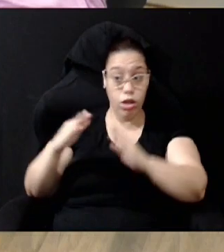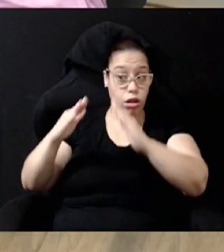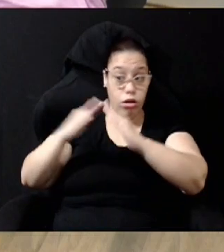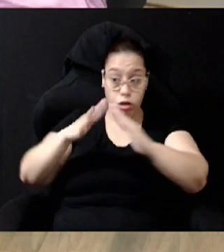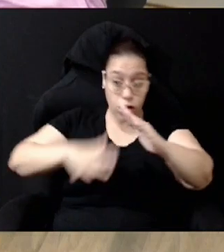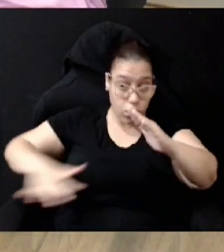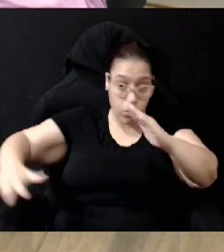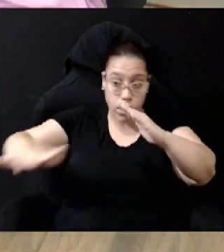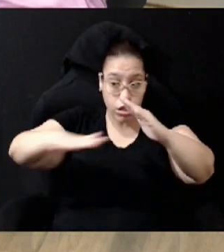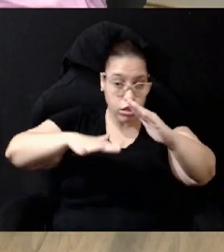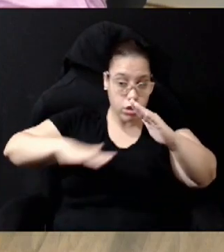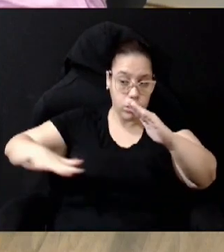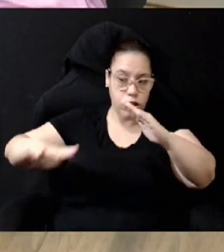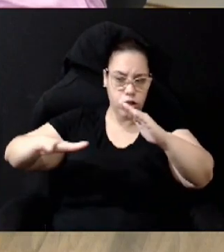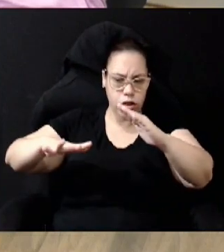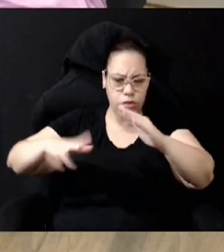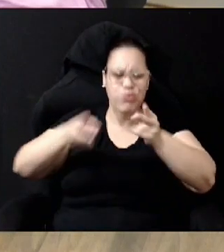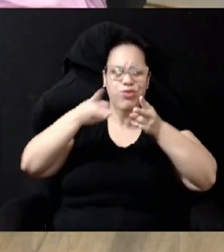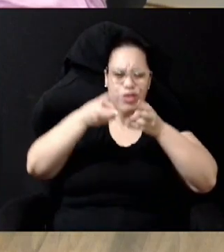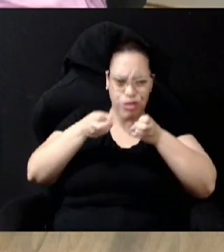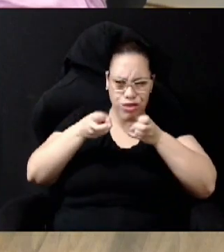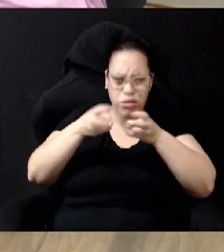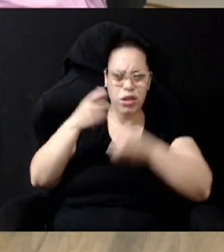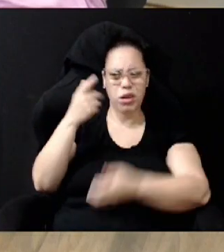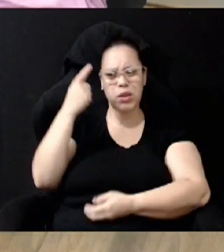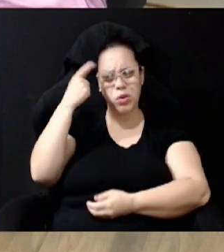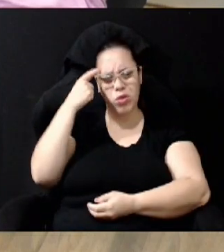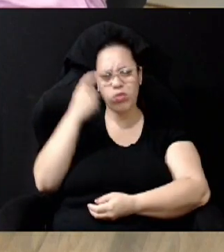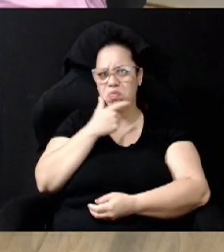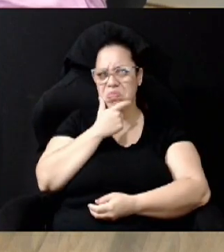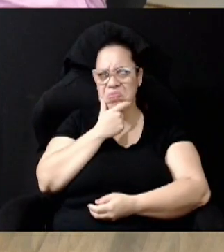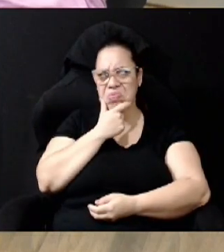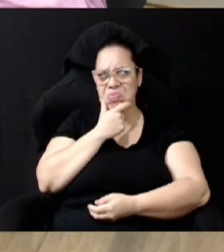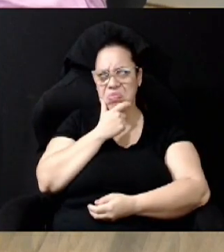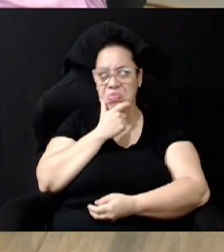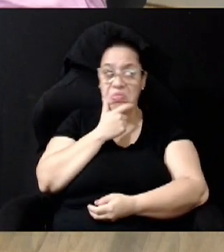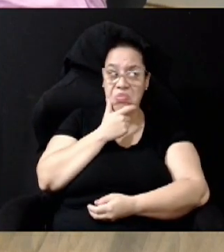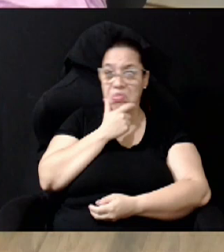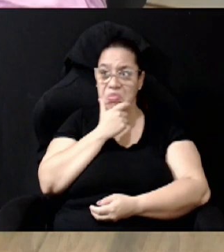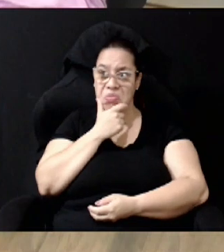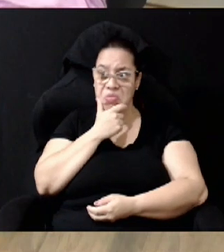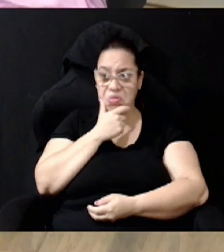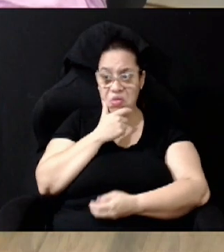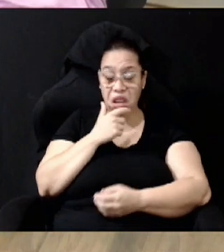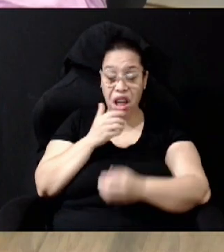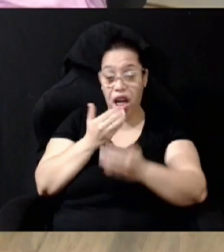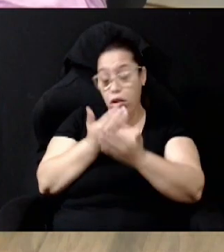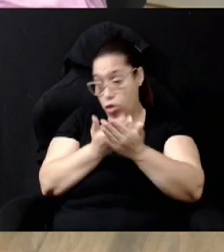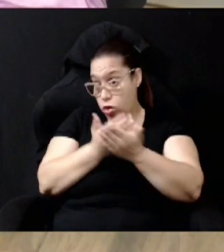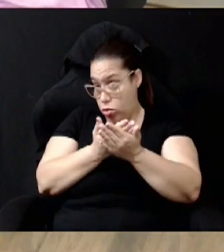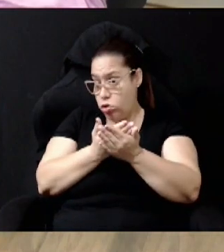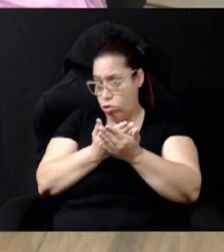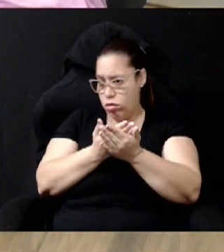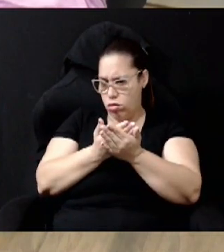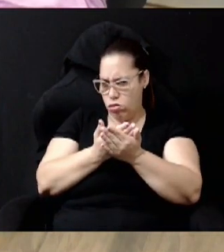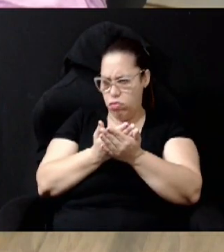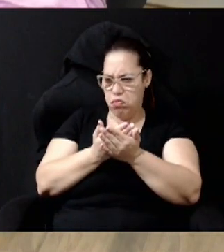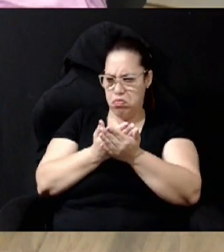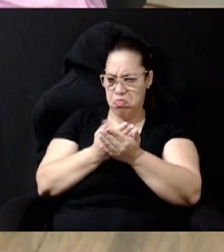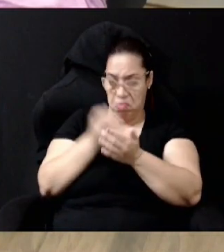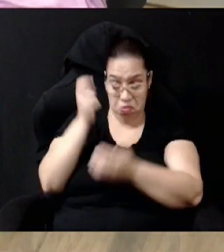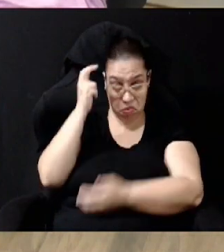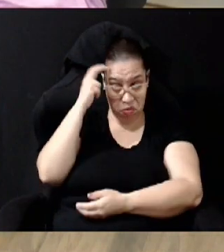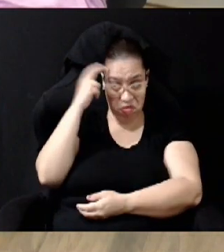tem essa percepção. Mesmo não tendo talvez a escolarização, toda essa expertise